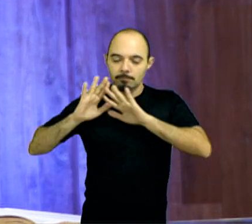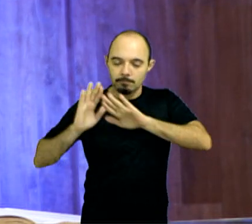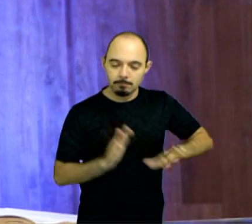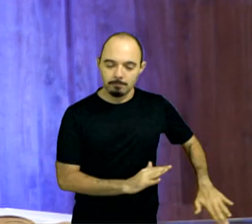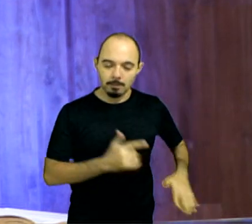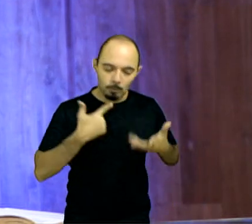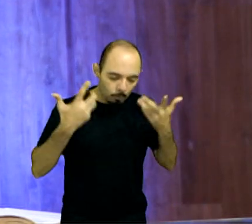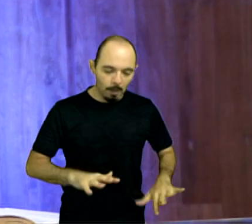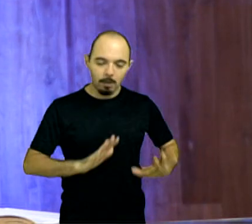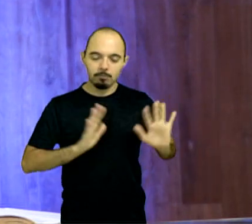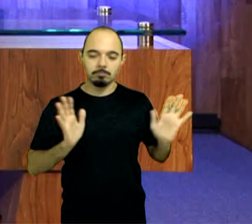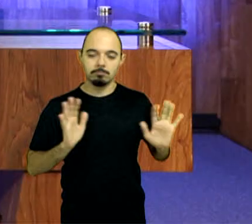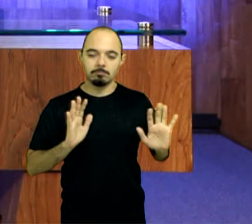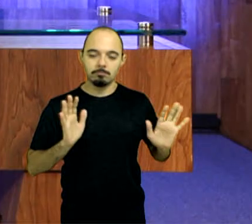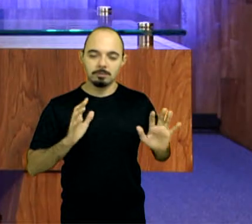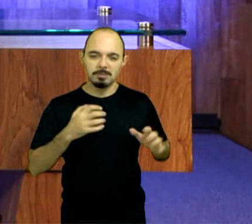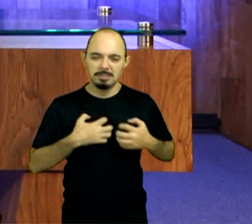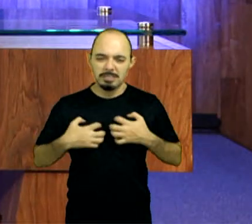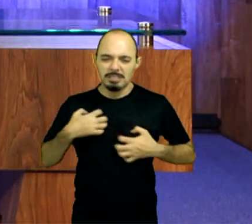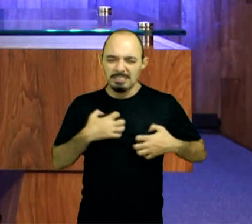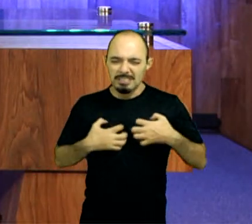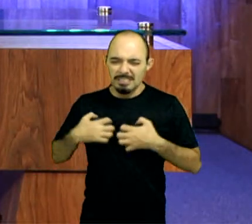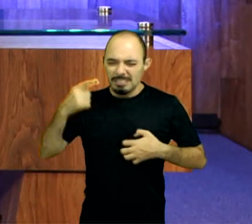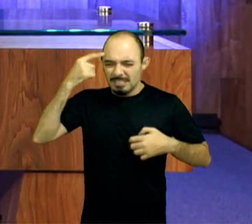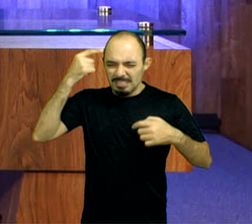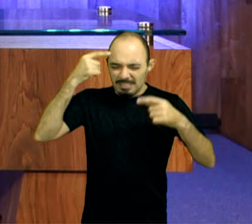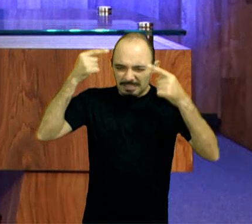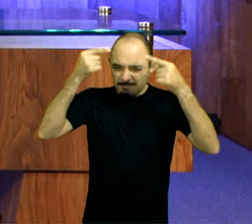Essas guerras na mente, não.